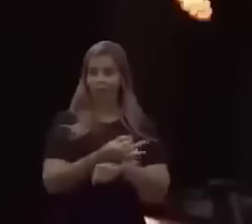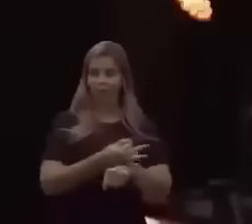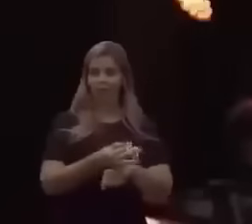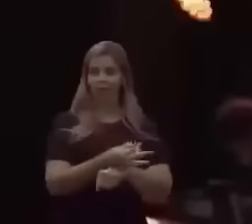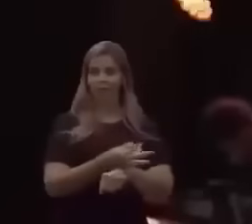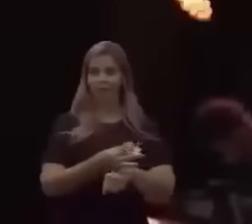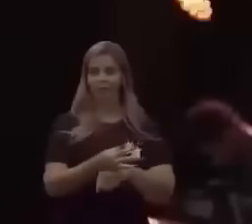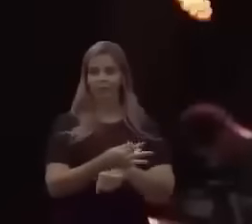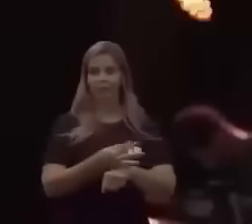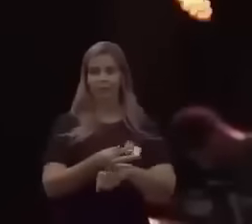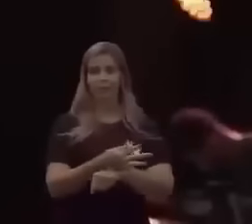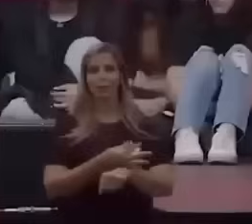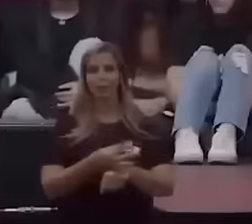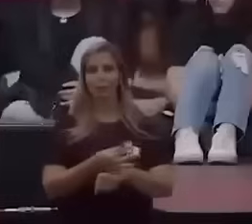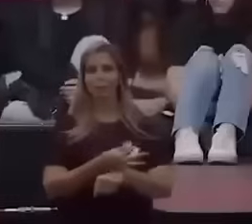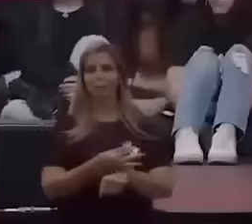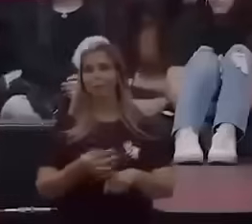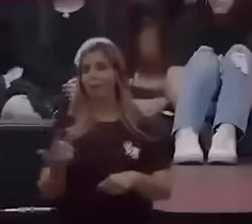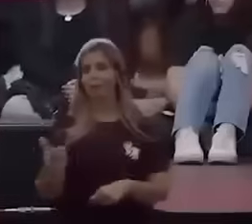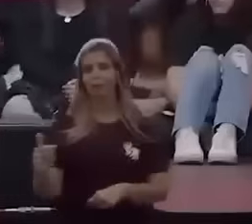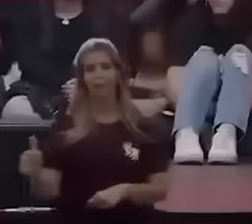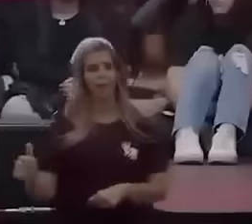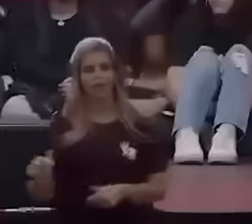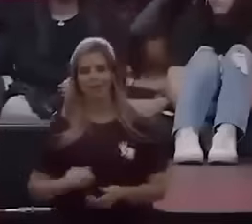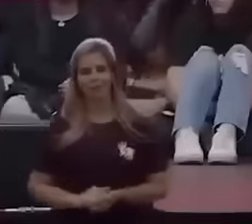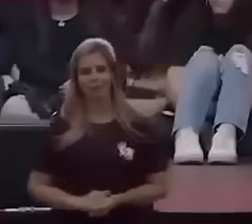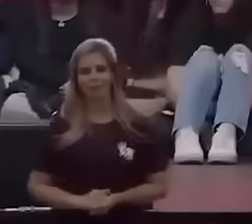não tinha férias na época, viu?